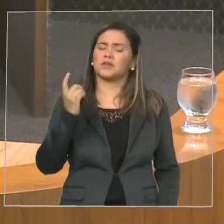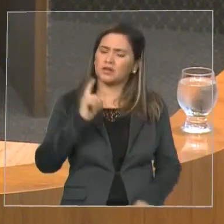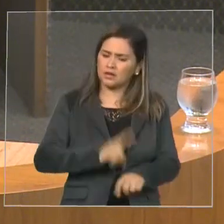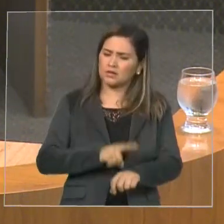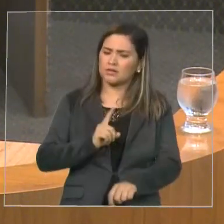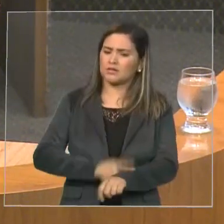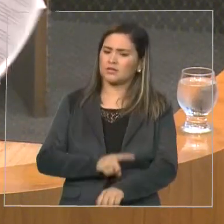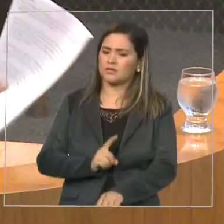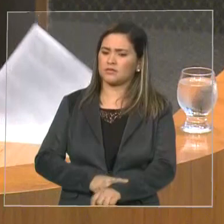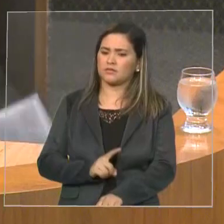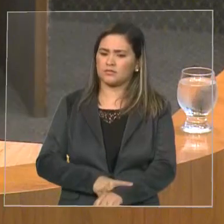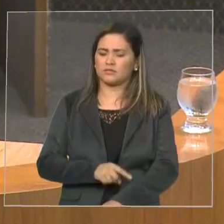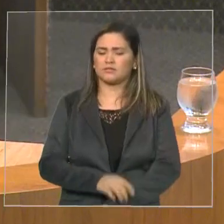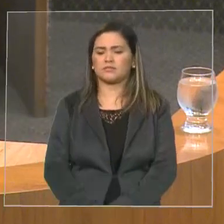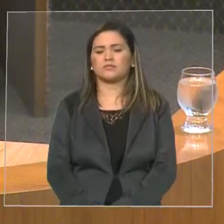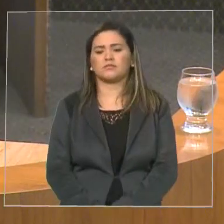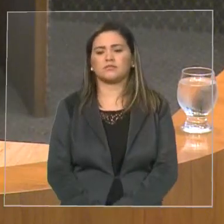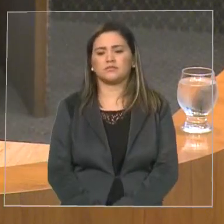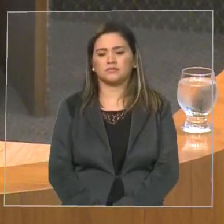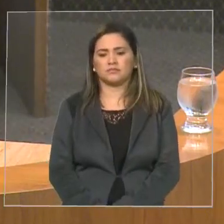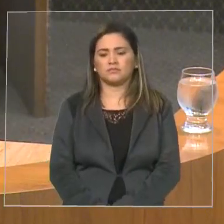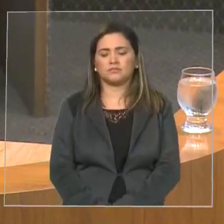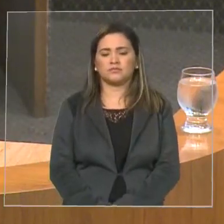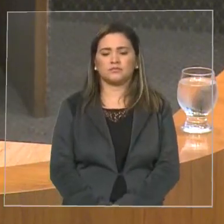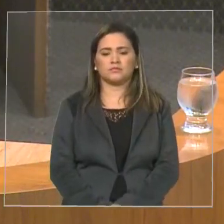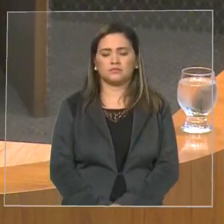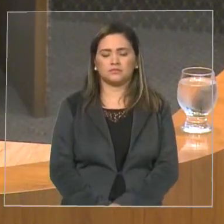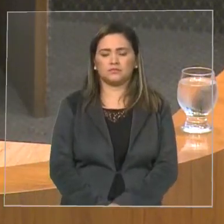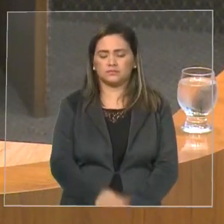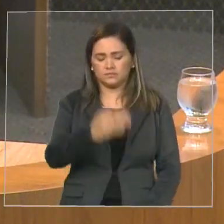imediata no sistema de segurança pública do Maranhão. Obrigada a todos.